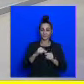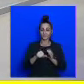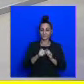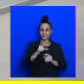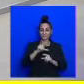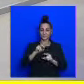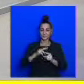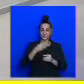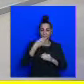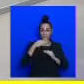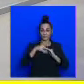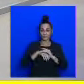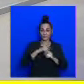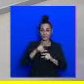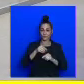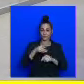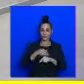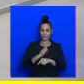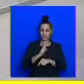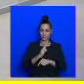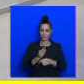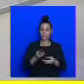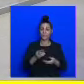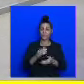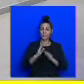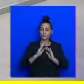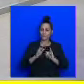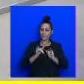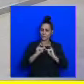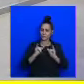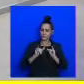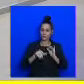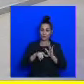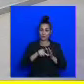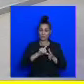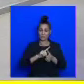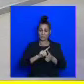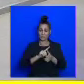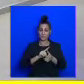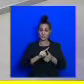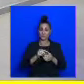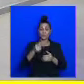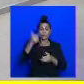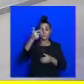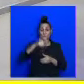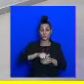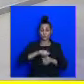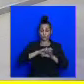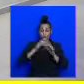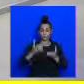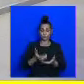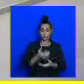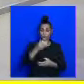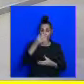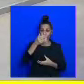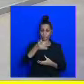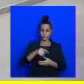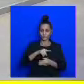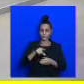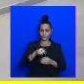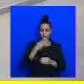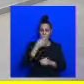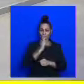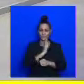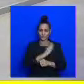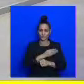para o primeiro sorteio da Time Mania, sorteio validado. E como nós dissemos anteriormente, vamos recarregar o globo e aí sim vamos sortear